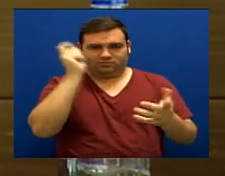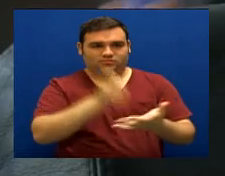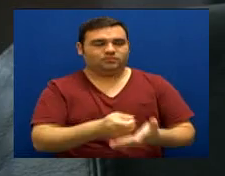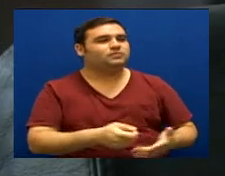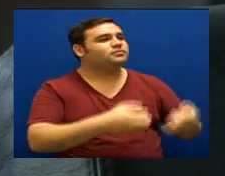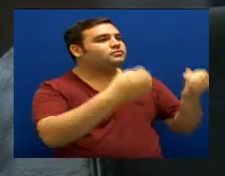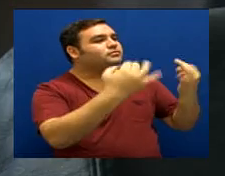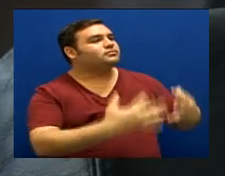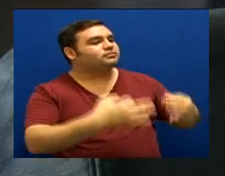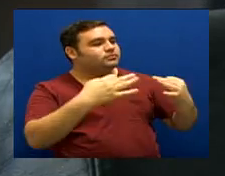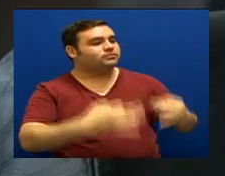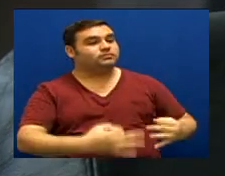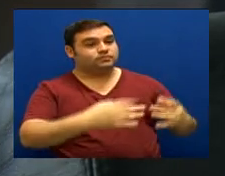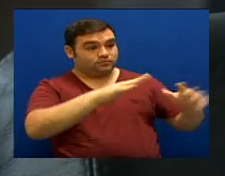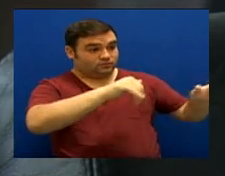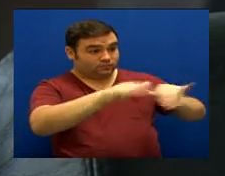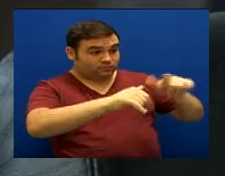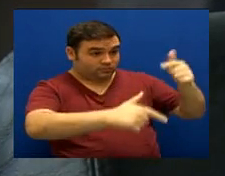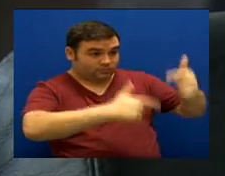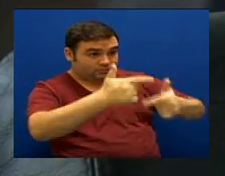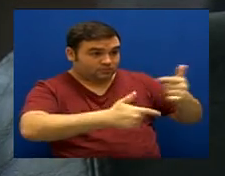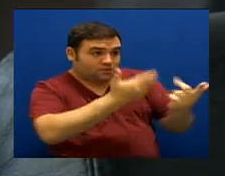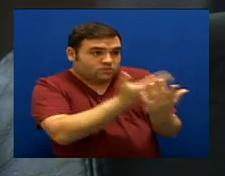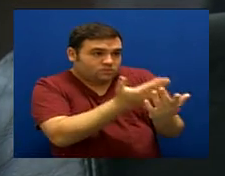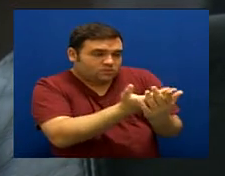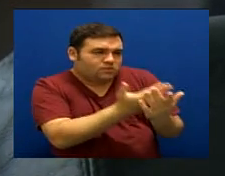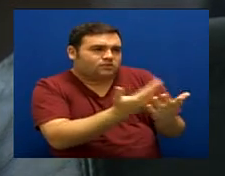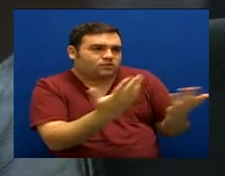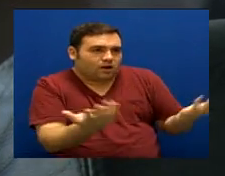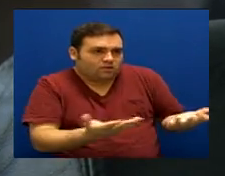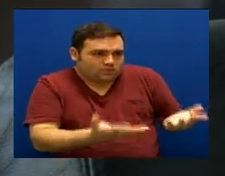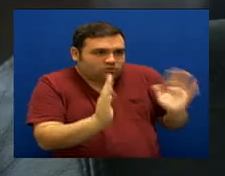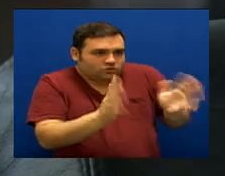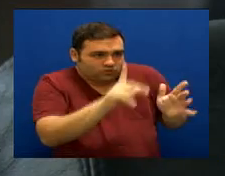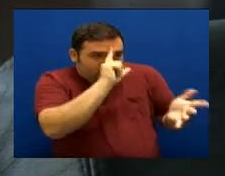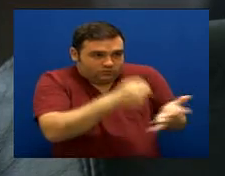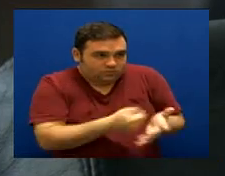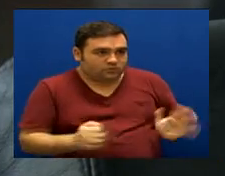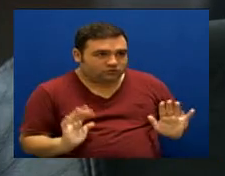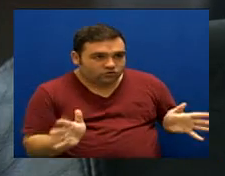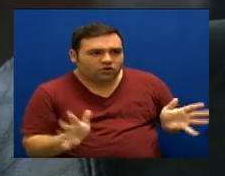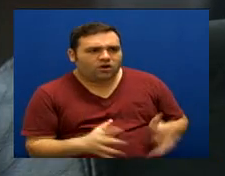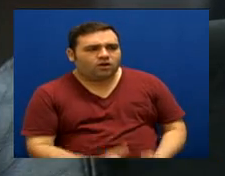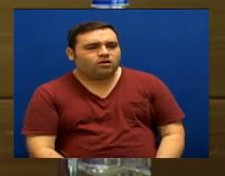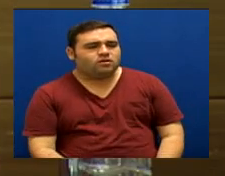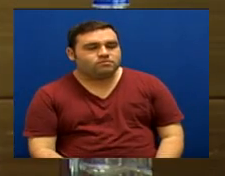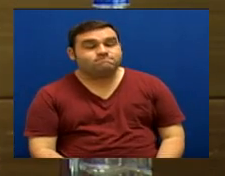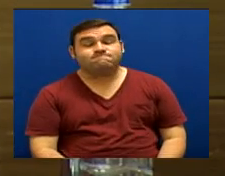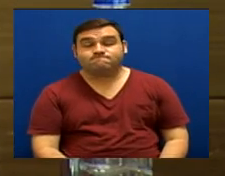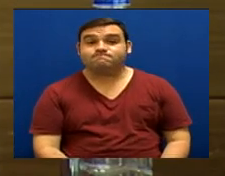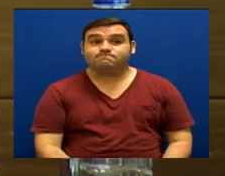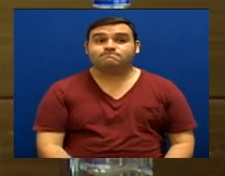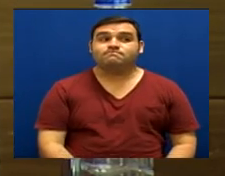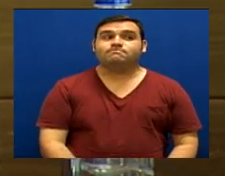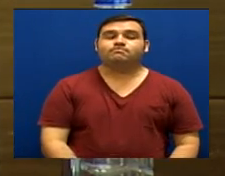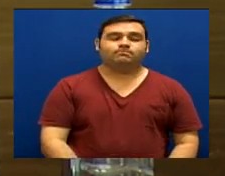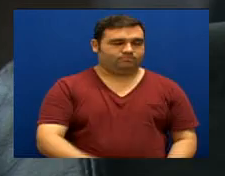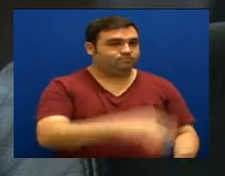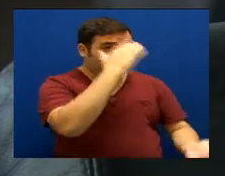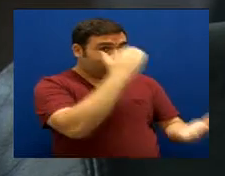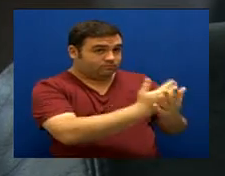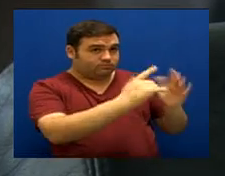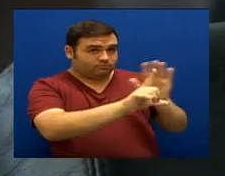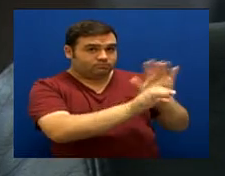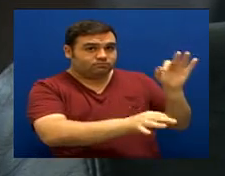assim tão caso específico a contratação de auxiliares de educação então isso já está decidido nós estamos a cumprir a ordem